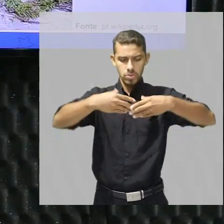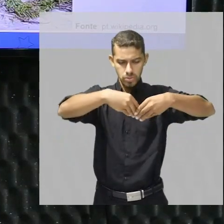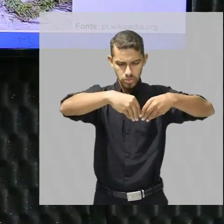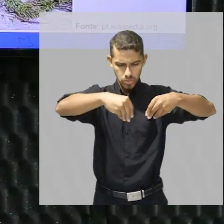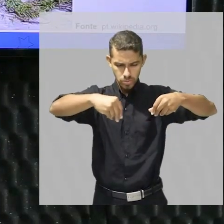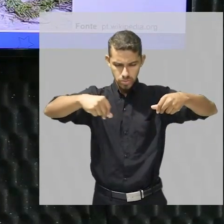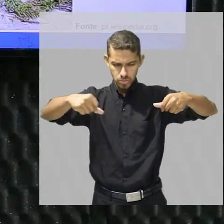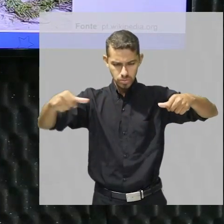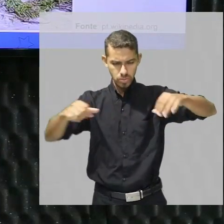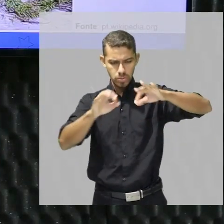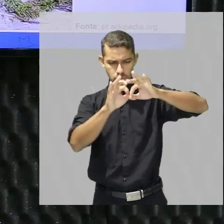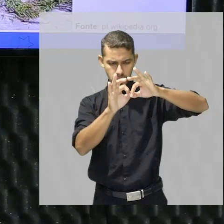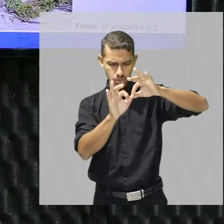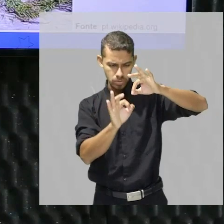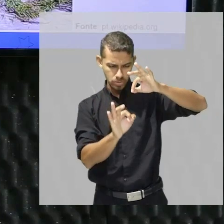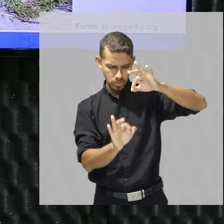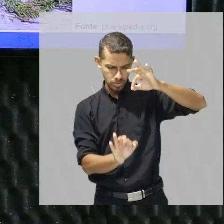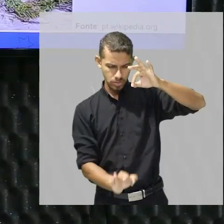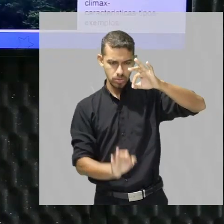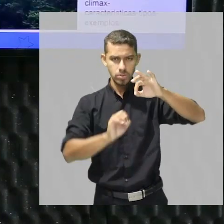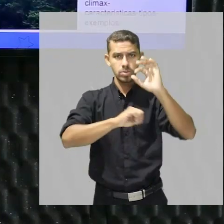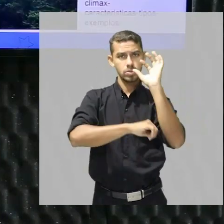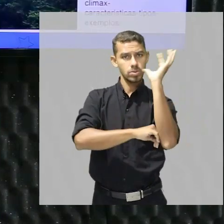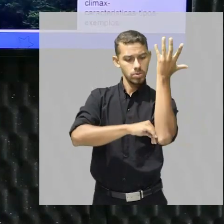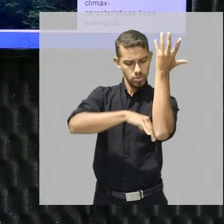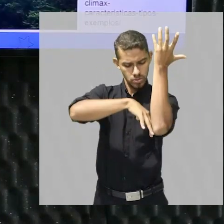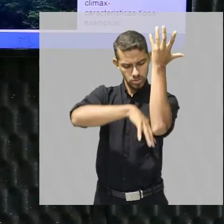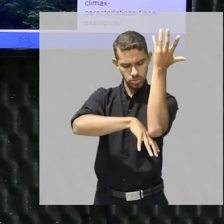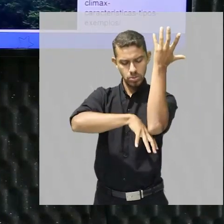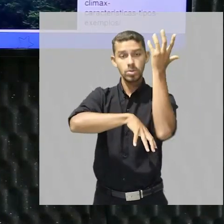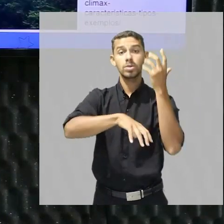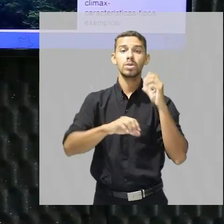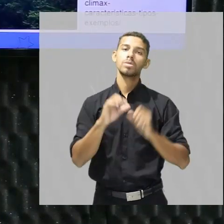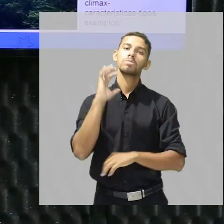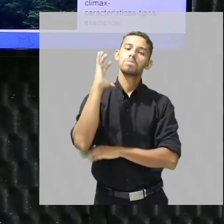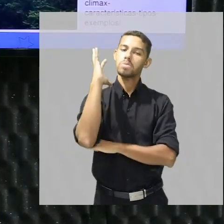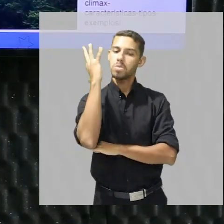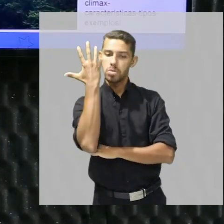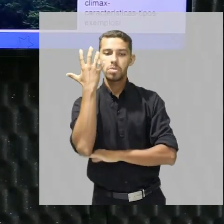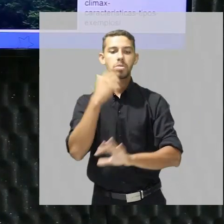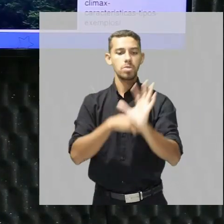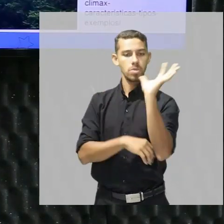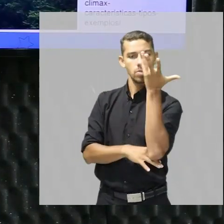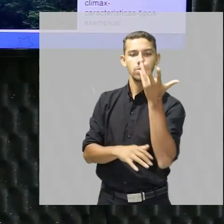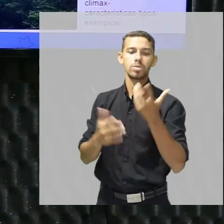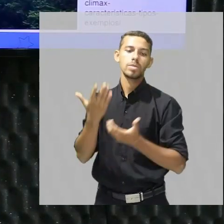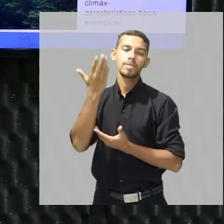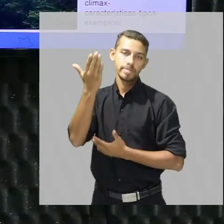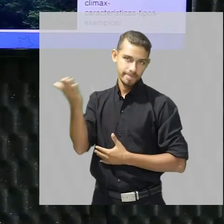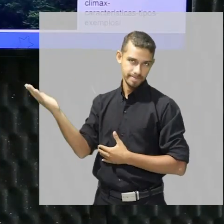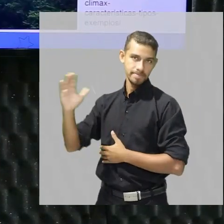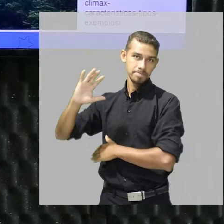mais profundo, né? Aquele solo fofinho. E aí vai dando condições para o estabelecimento de comunidade